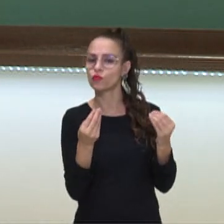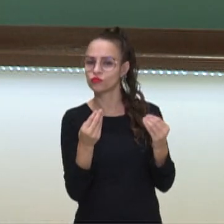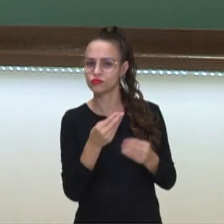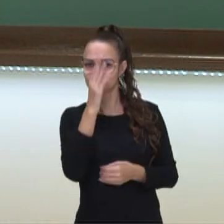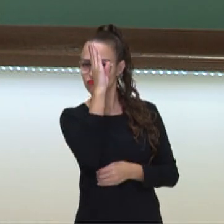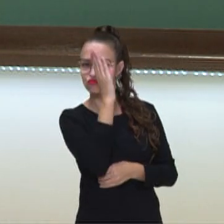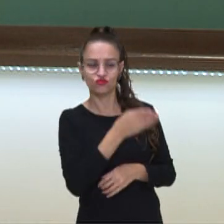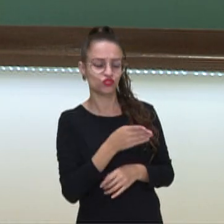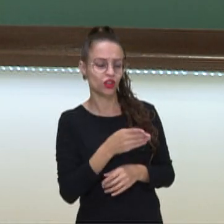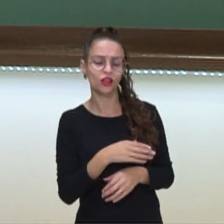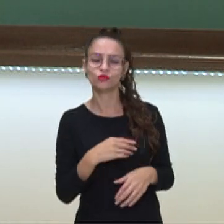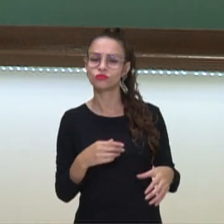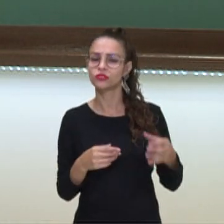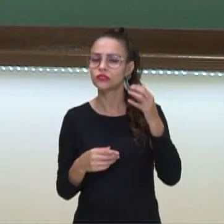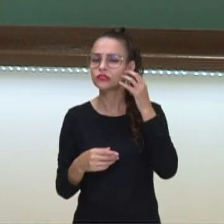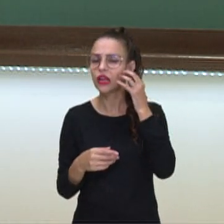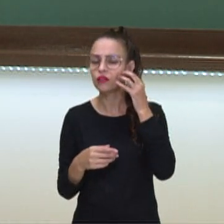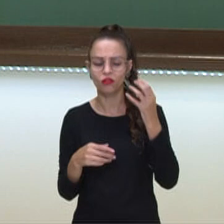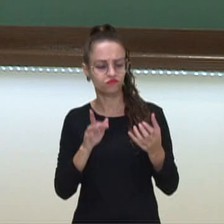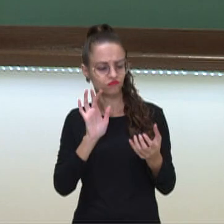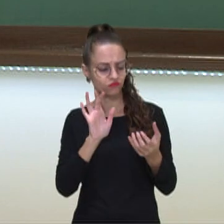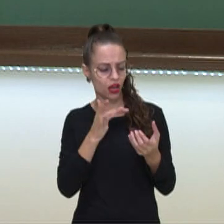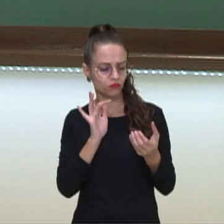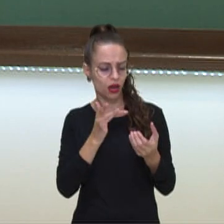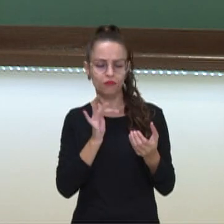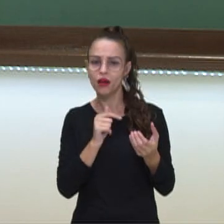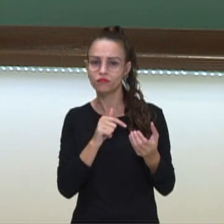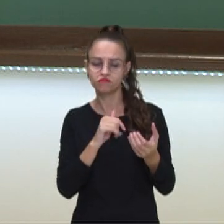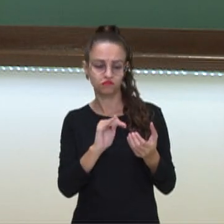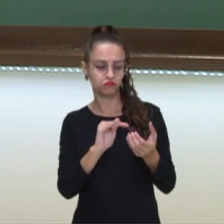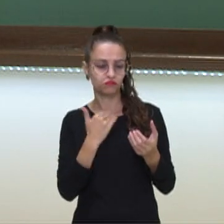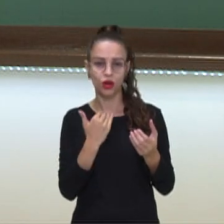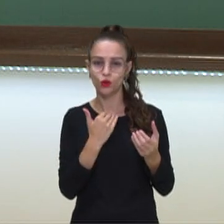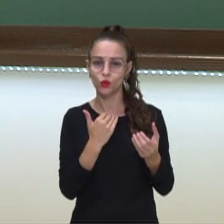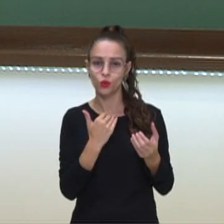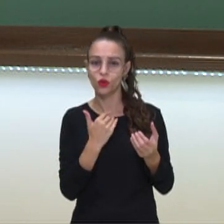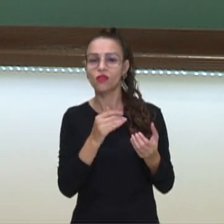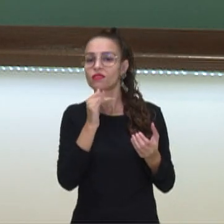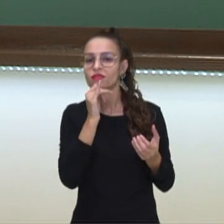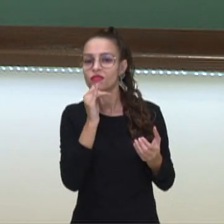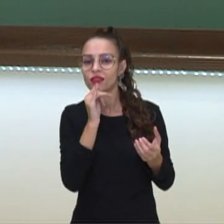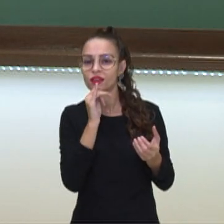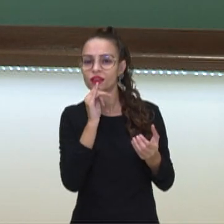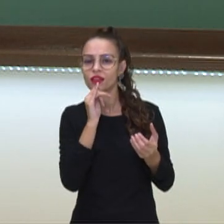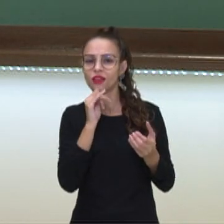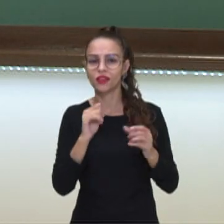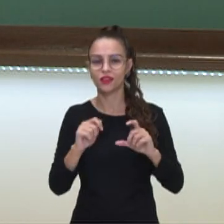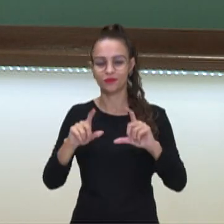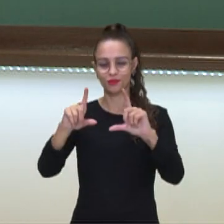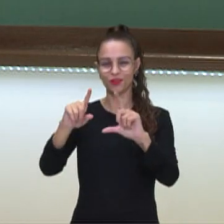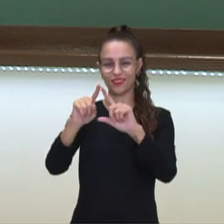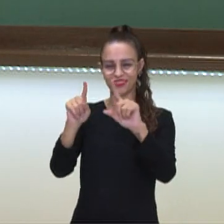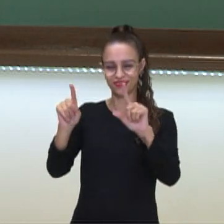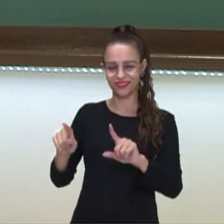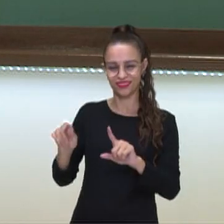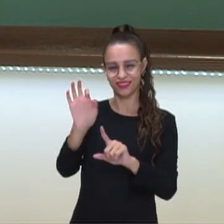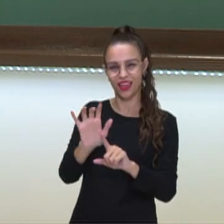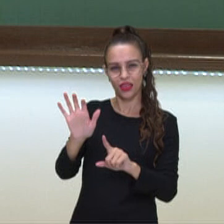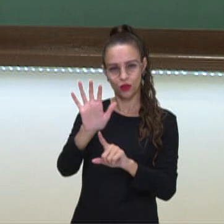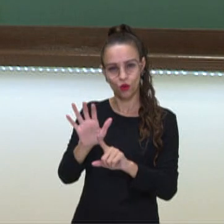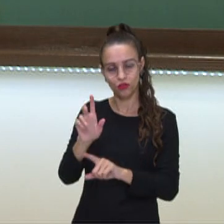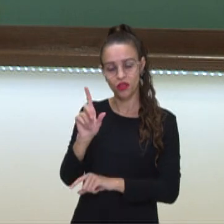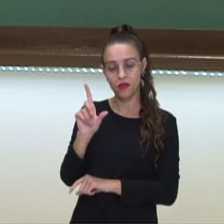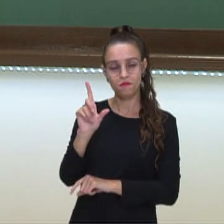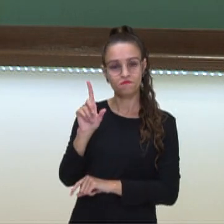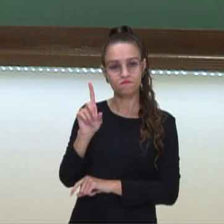diretamente pelo seu smartphone. Você recebe ali no seu smartphone, por exemplo, um QR Code e você entra